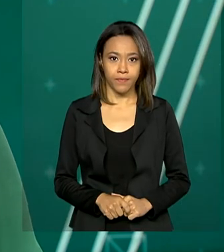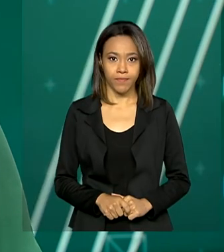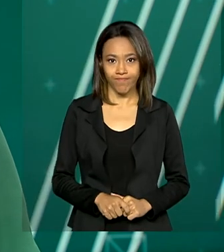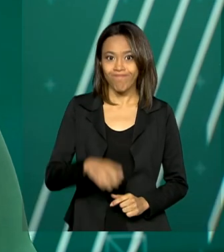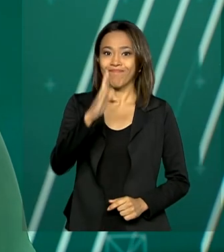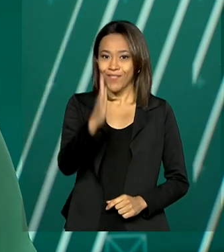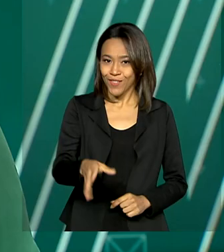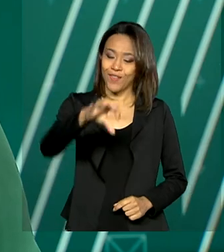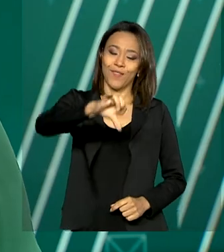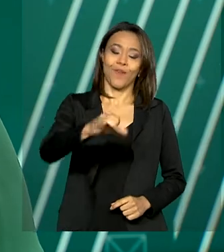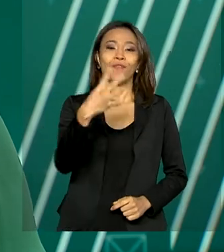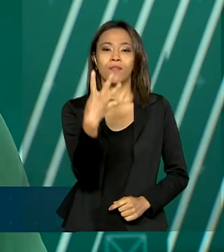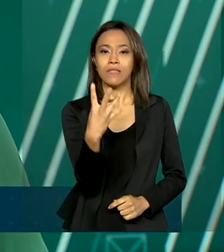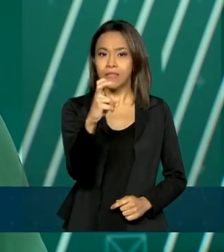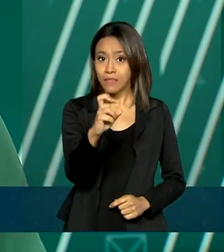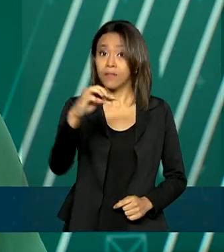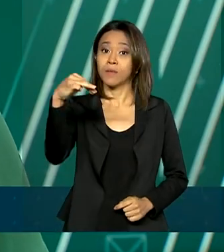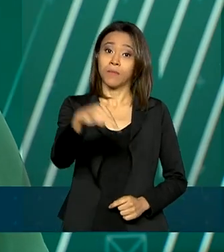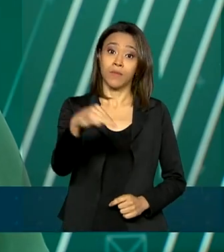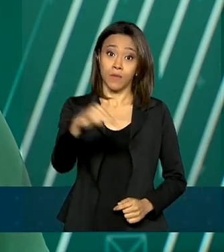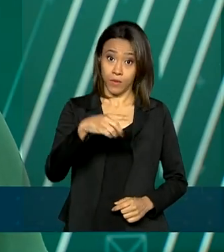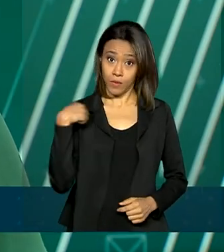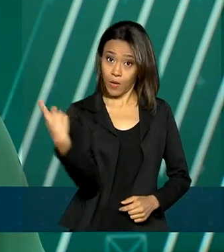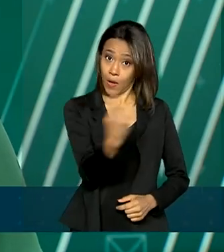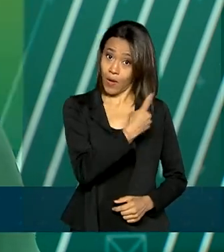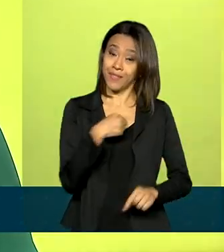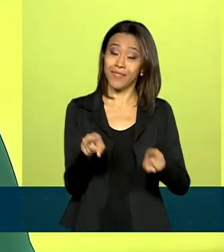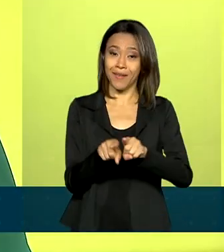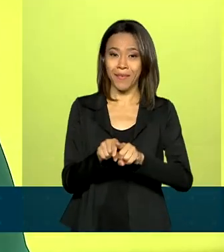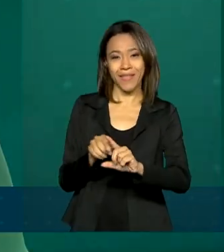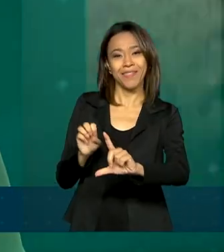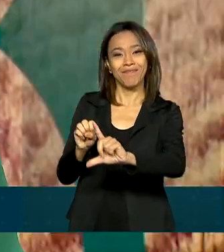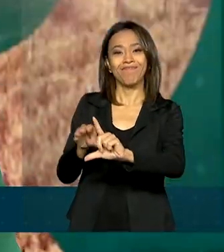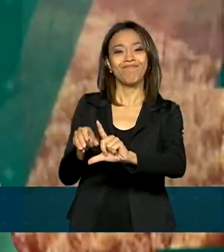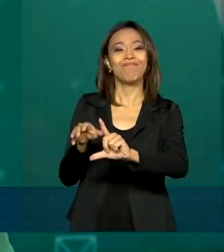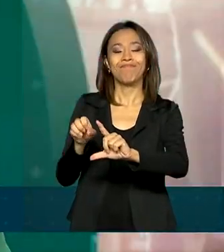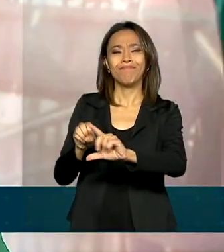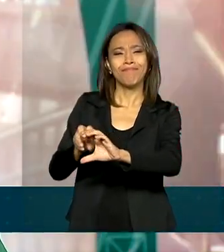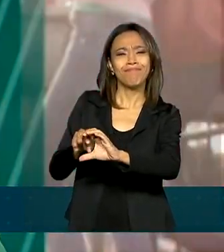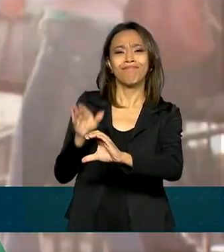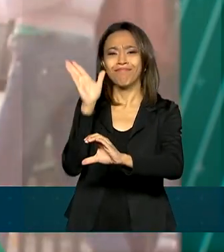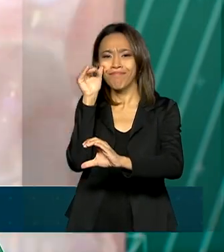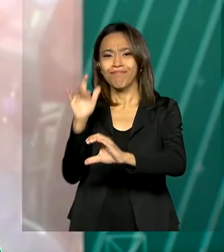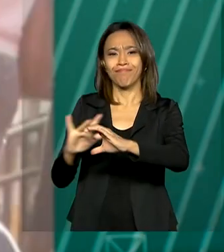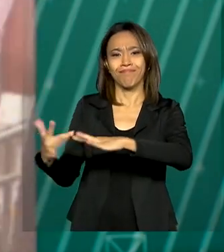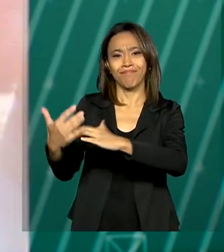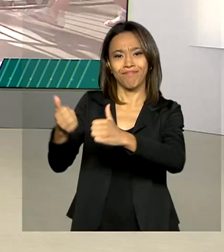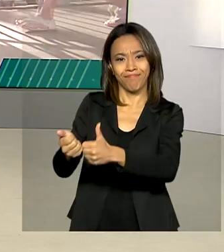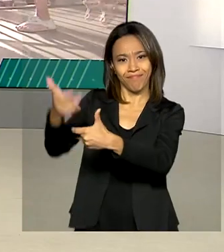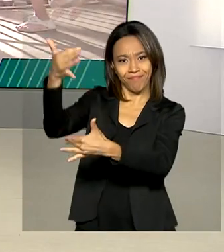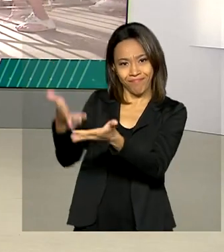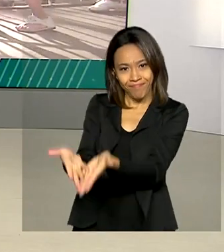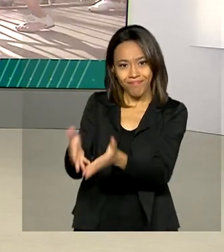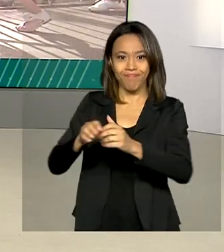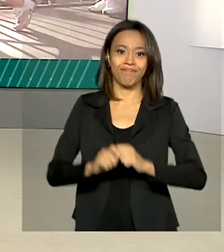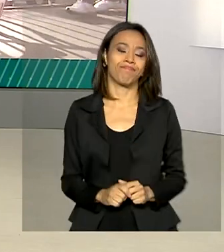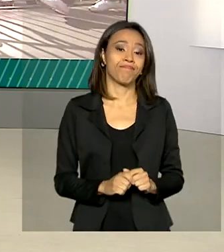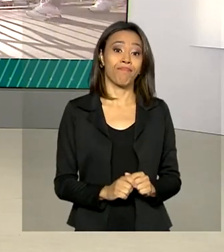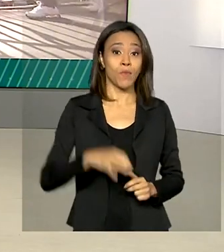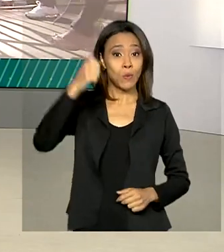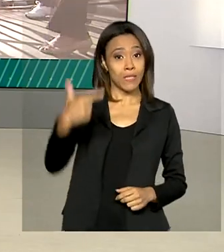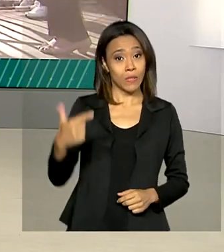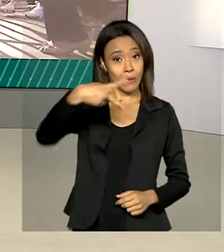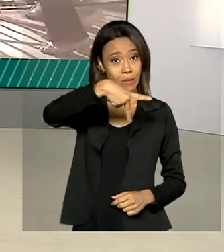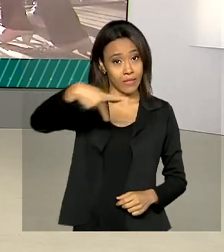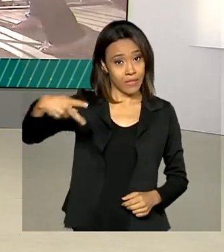São 9 horas e 45 minutos. Nós estamos ao vivo também pelas redes sociais. O vice-presidente